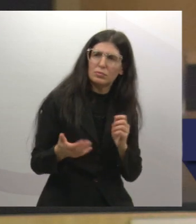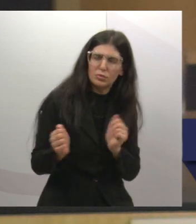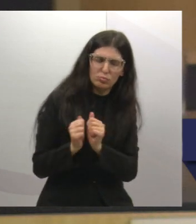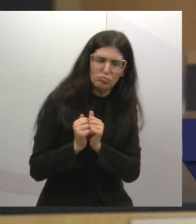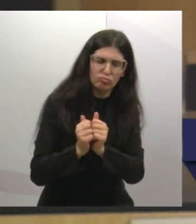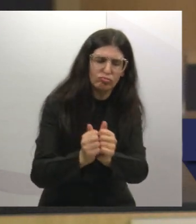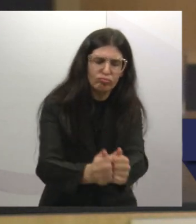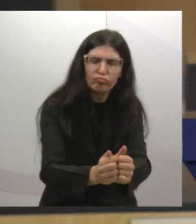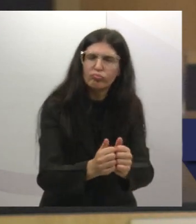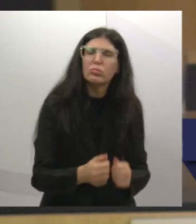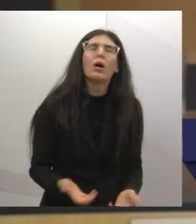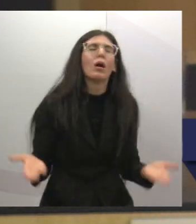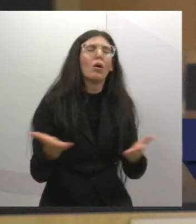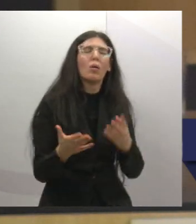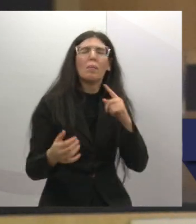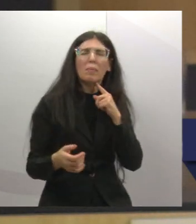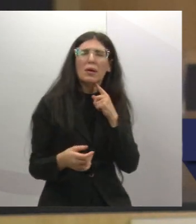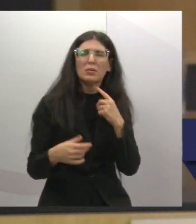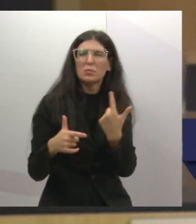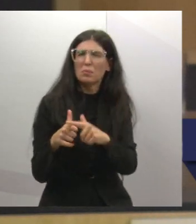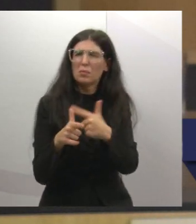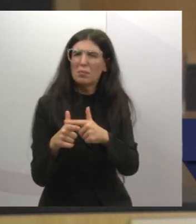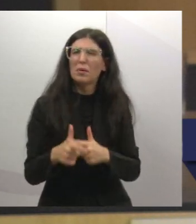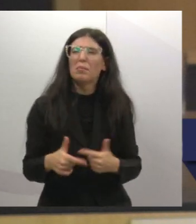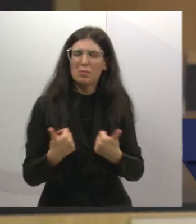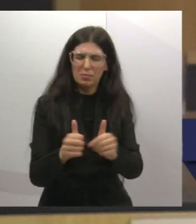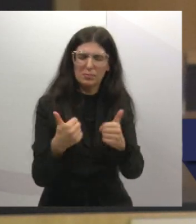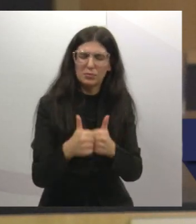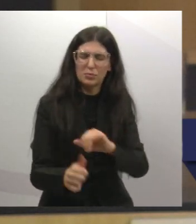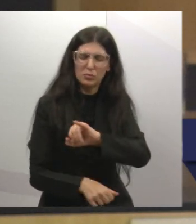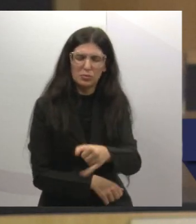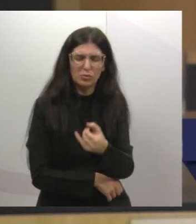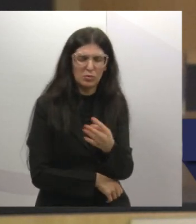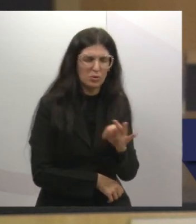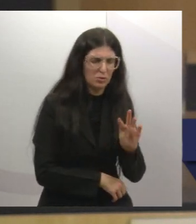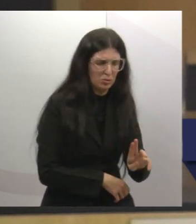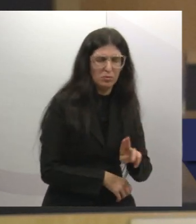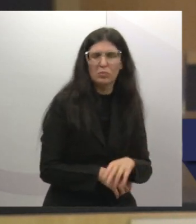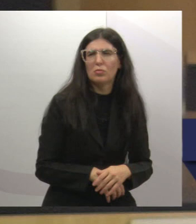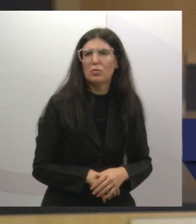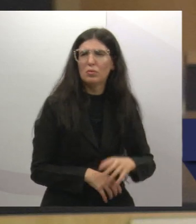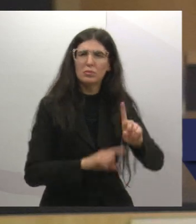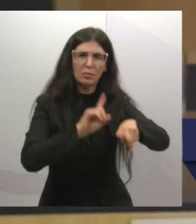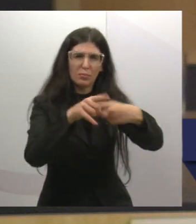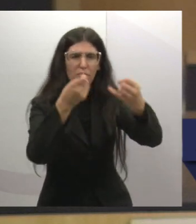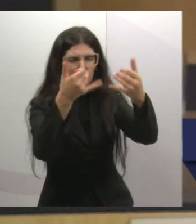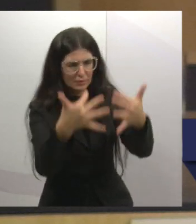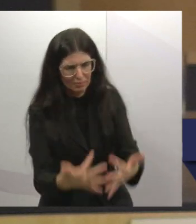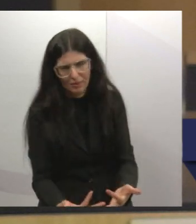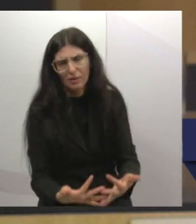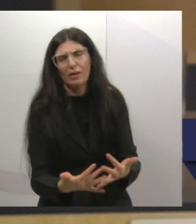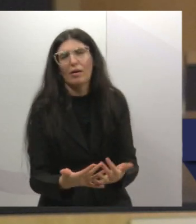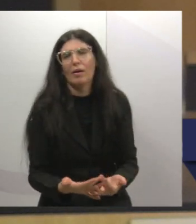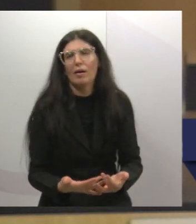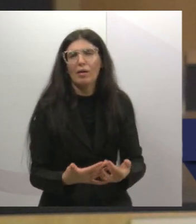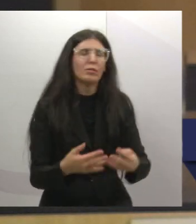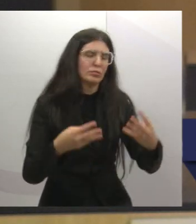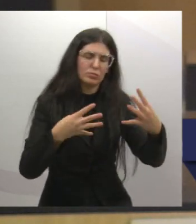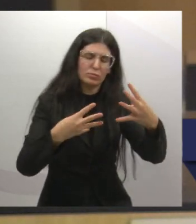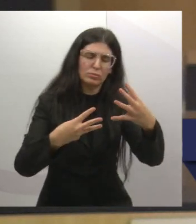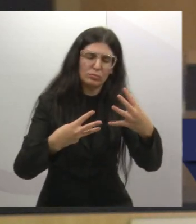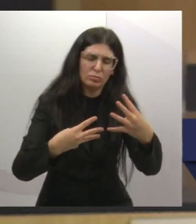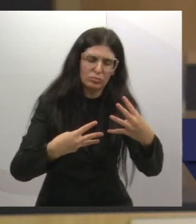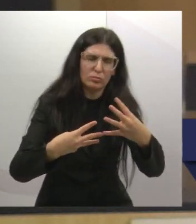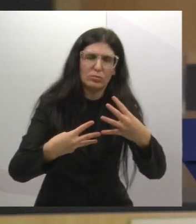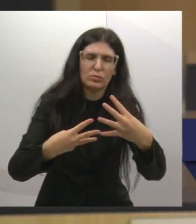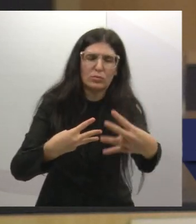algumas dificuldades em relação à JTU, que provavelmente vai ser colocado na próxima explanação, no próximo quadrimestre, né? Porque